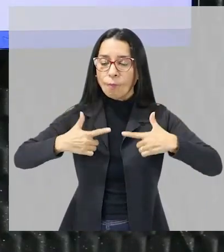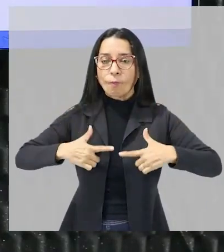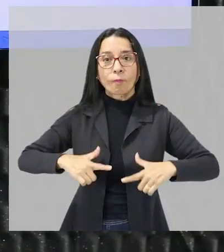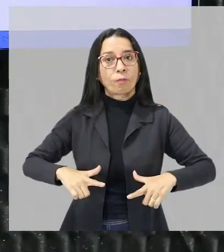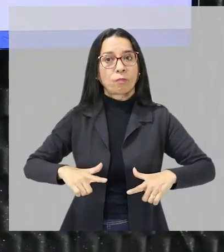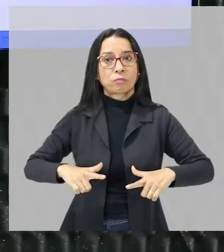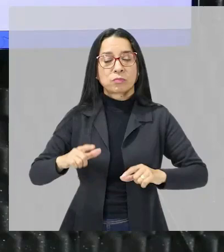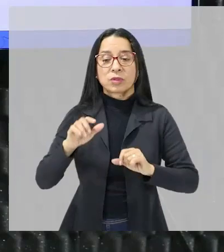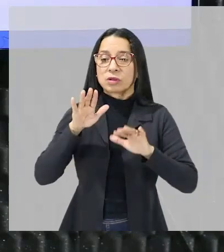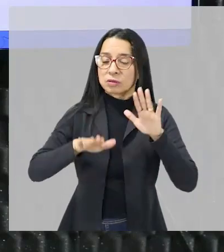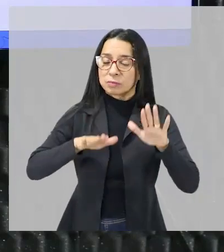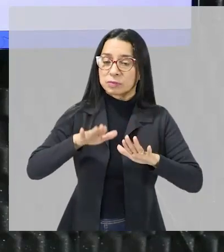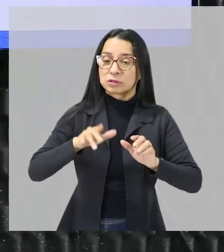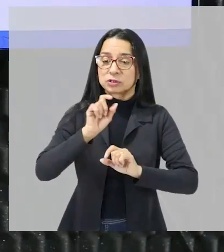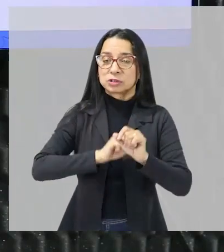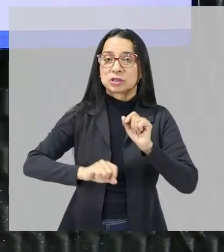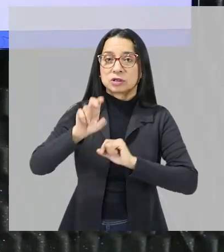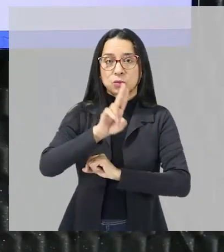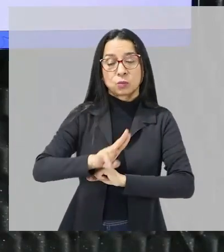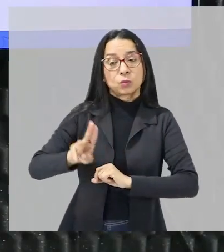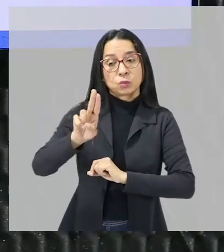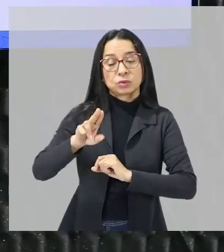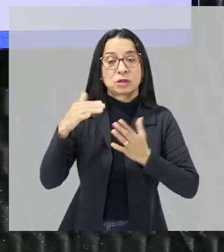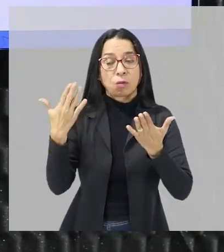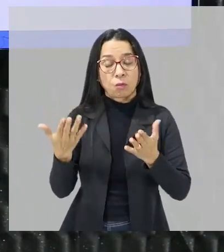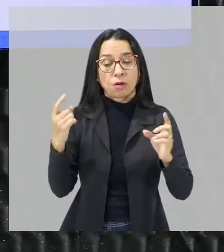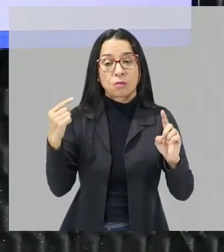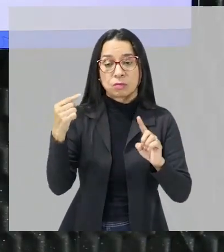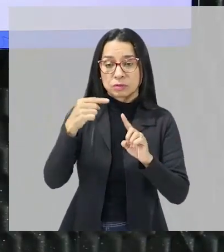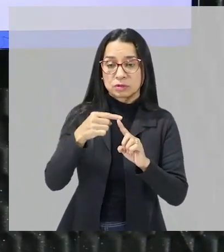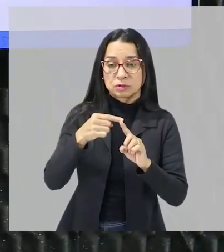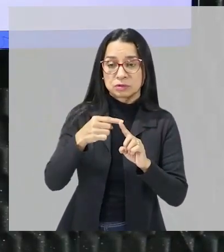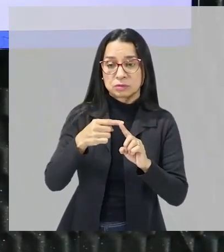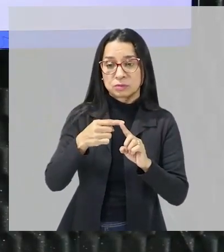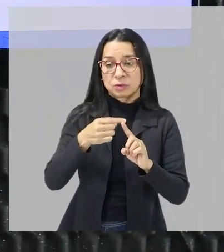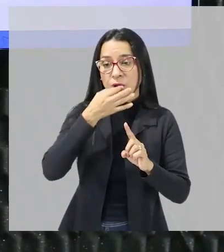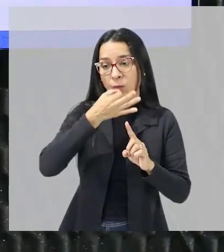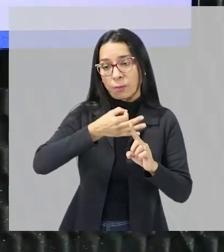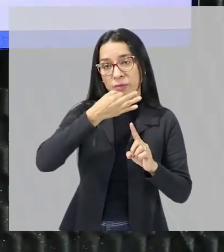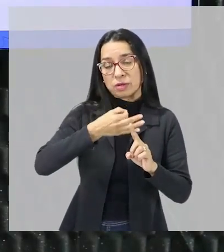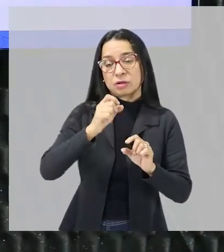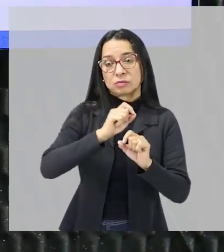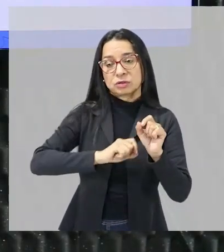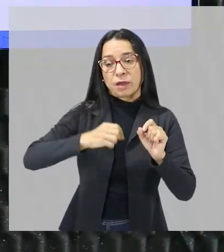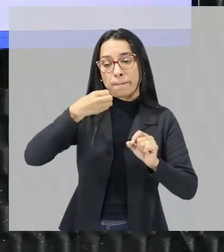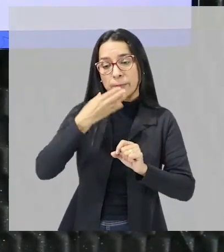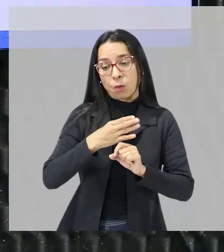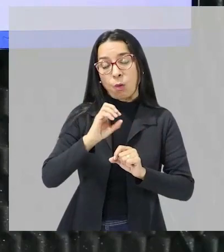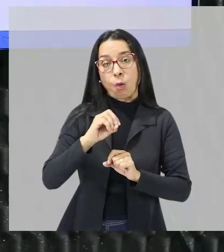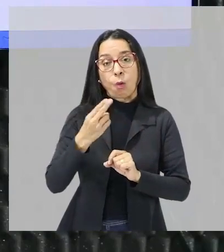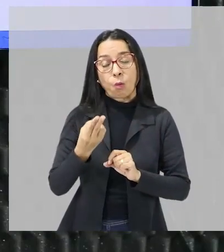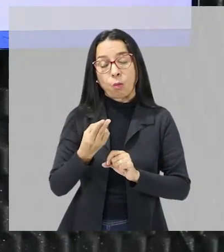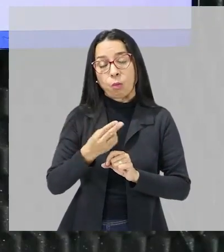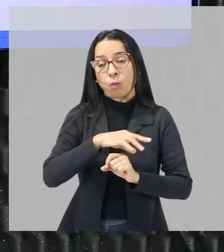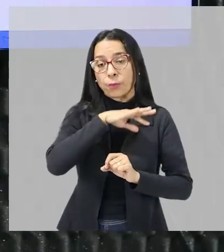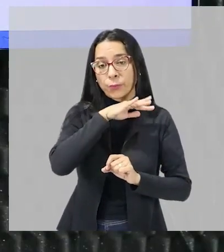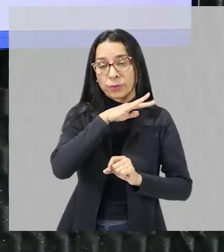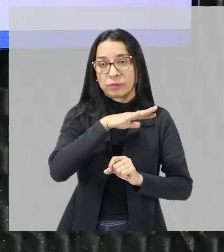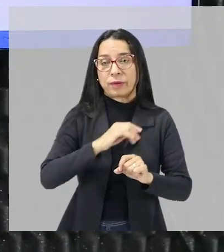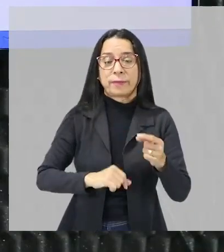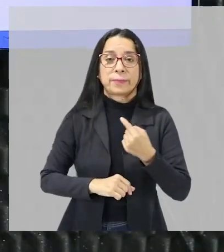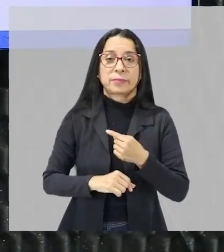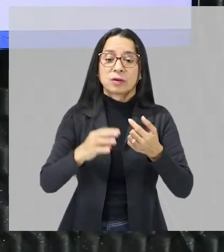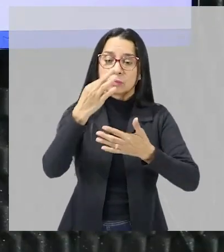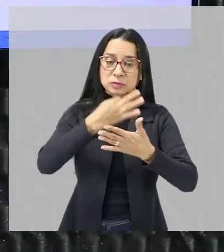qual finalidade, para você considerar que ela é prejudicial ou é benéfica, ok? É isso que o texto traz para